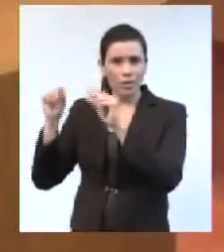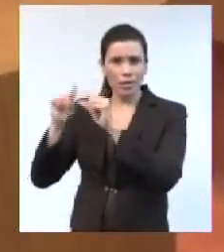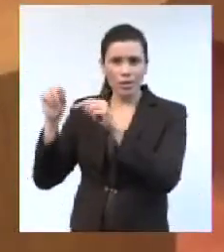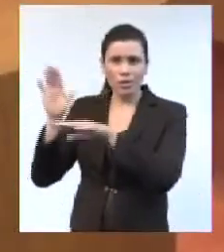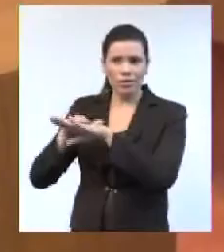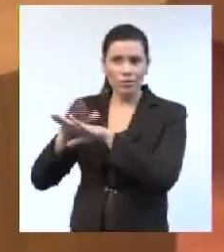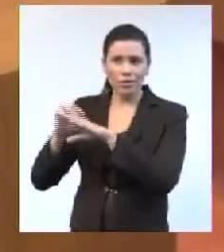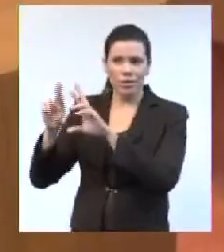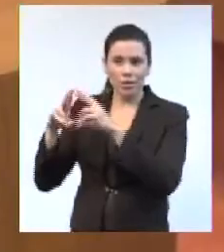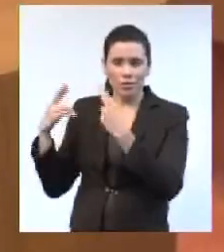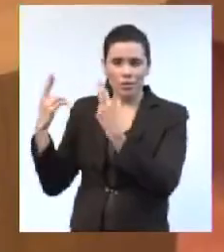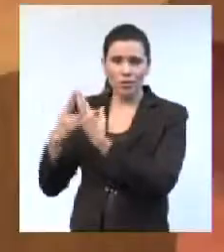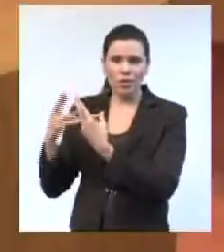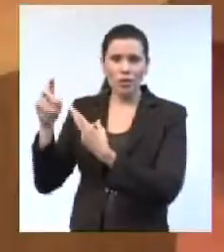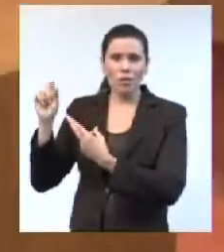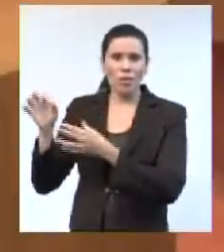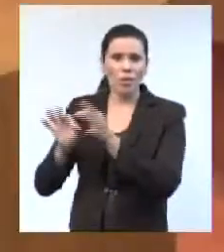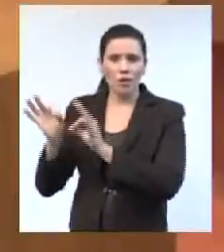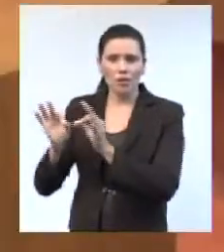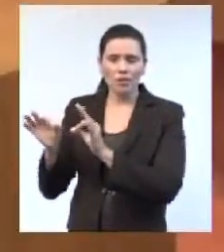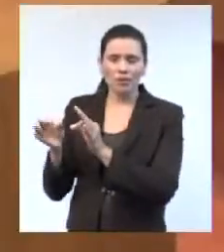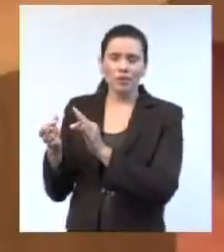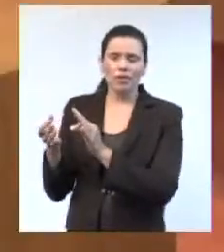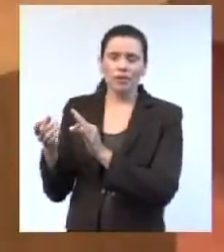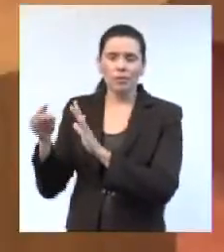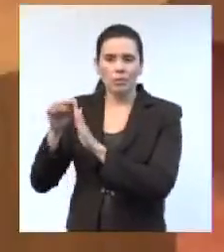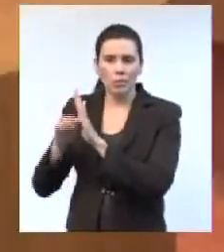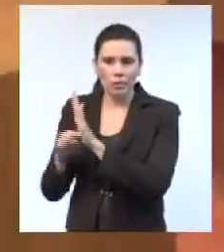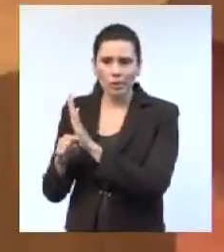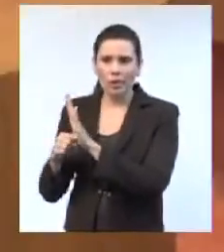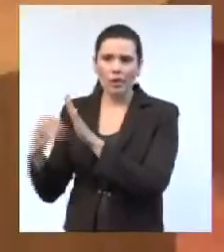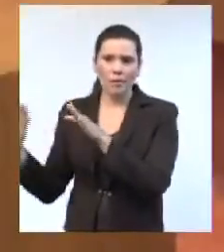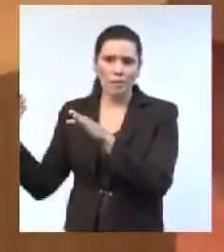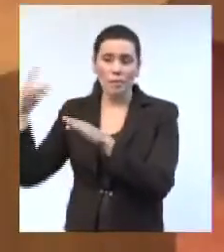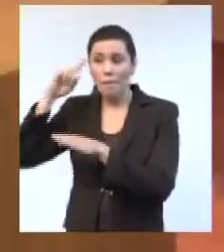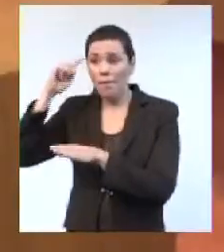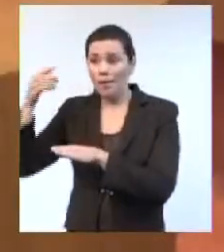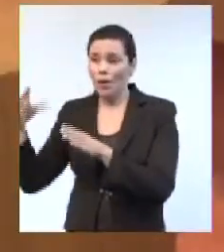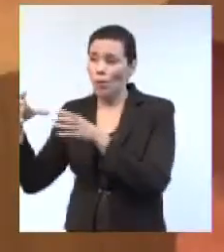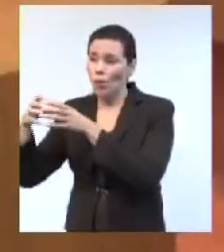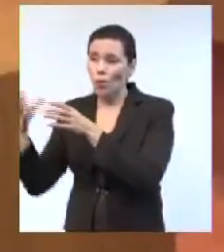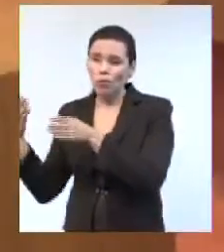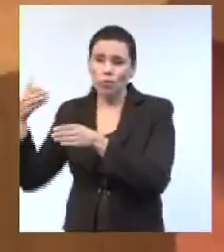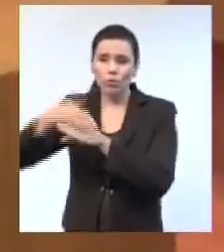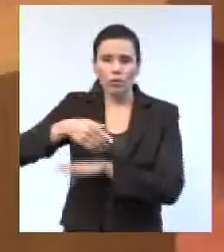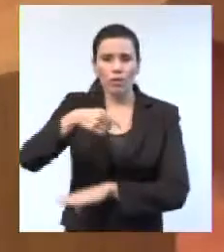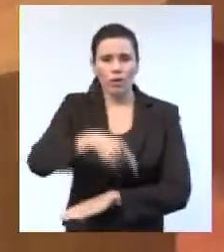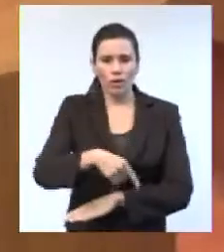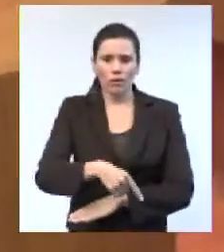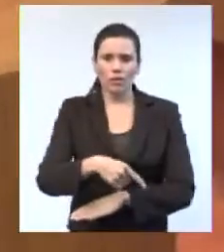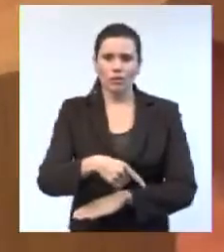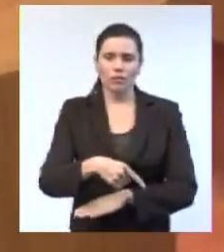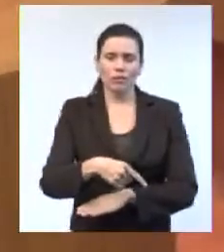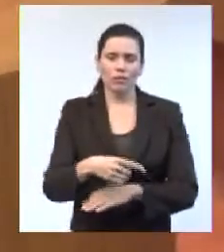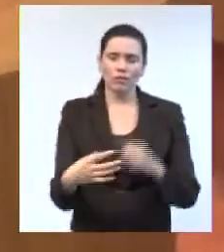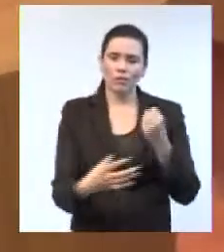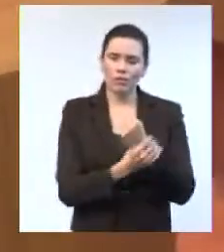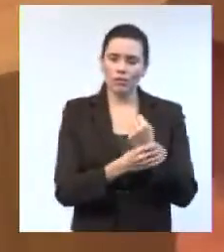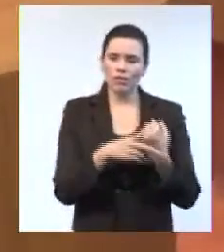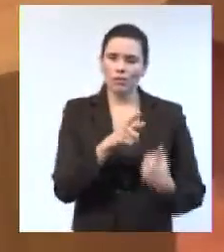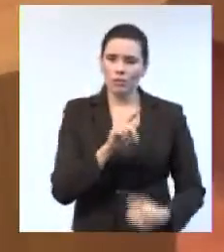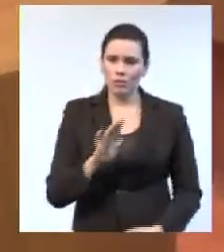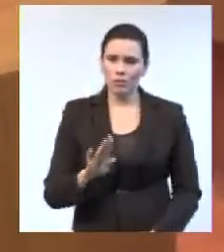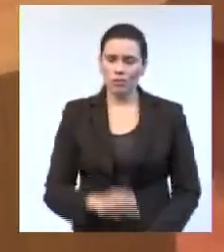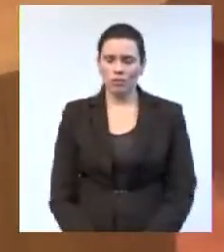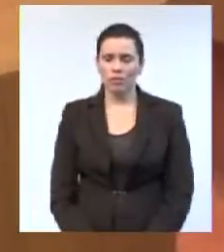de intervenção no Maranhão, afastando o governador Flávio Dino e nomeando o interventor. Ora, meus amigos, será que em 24